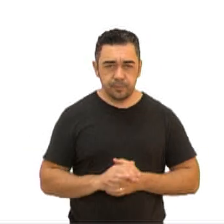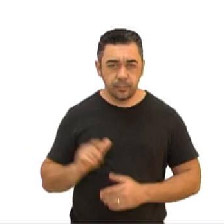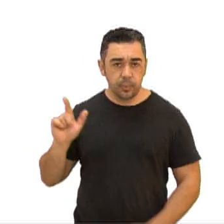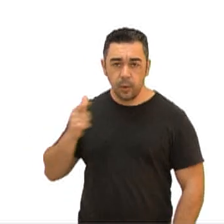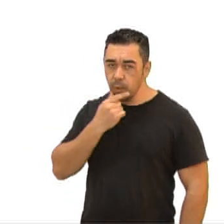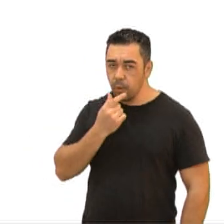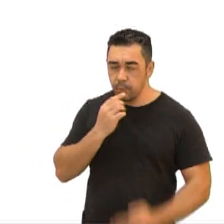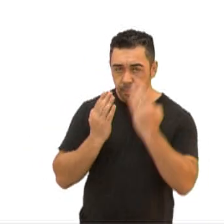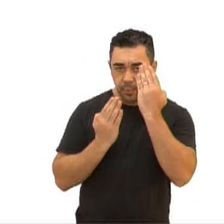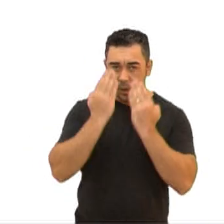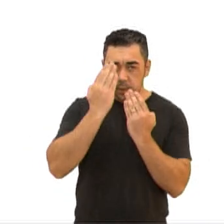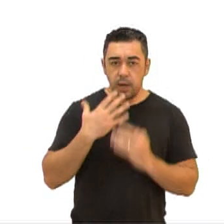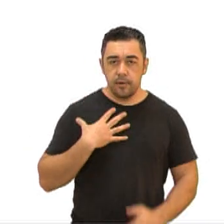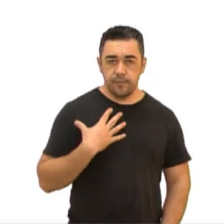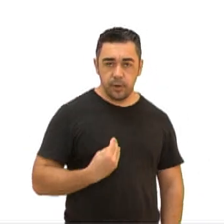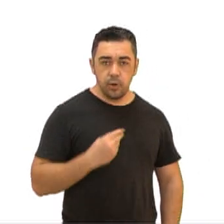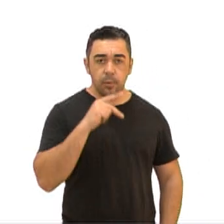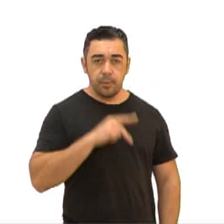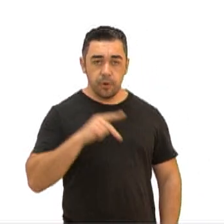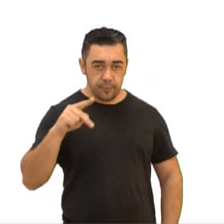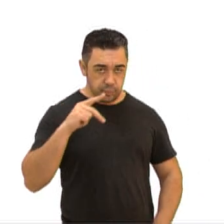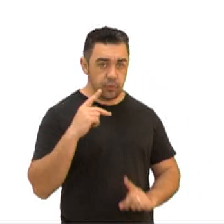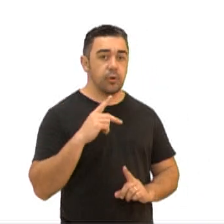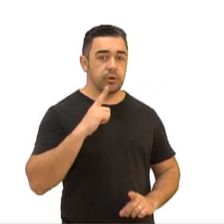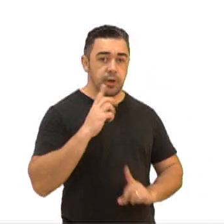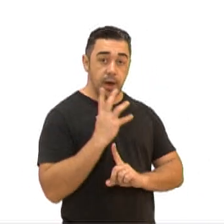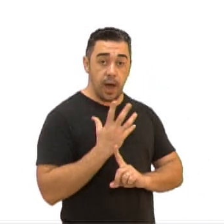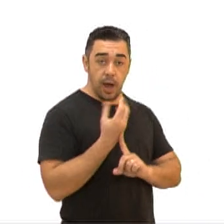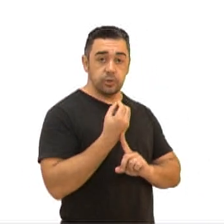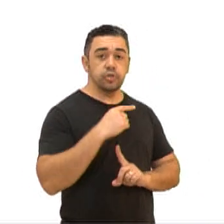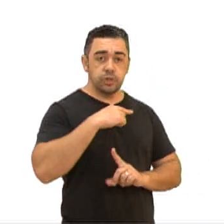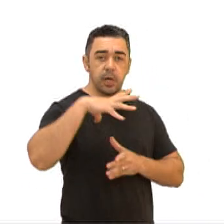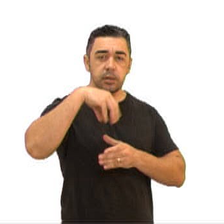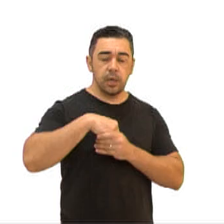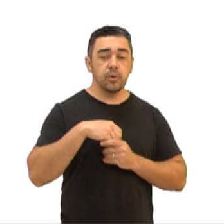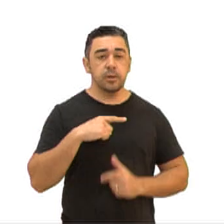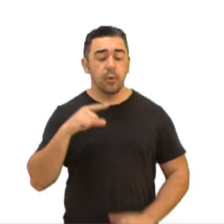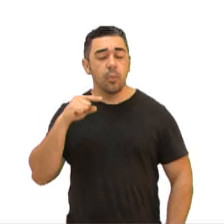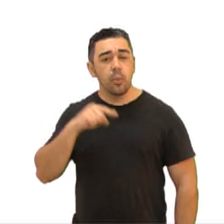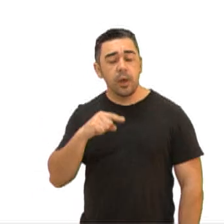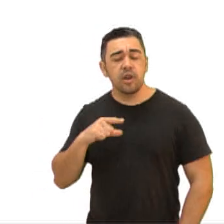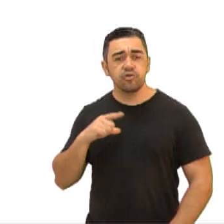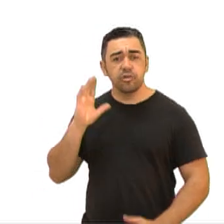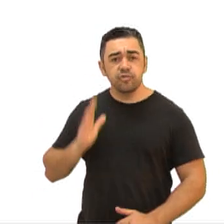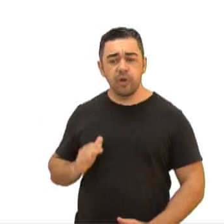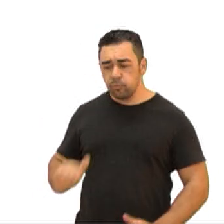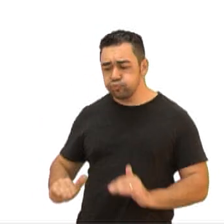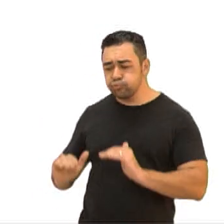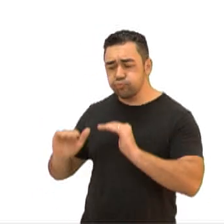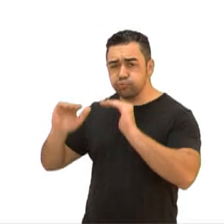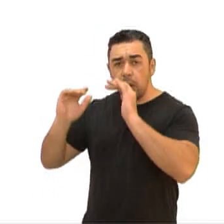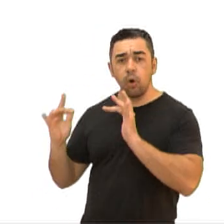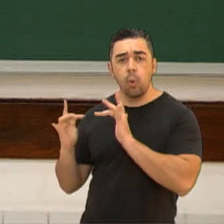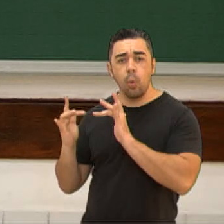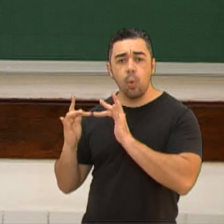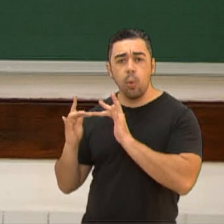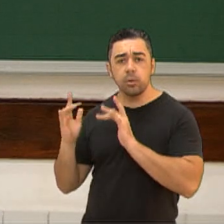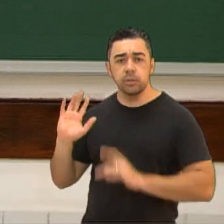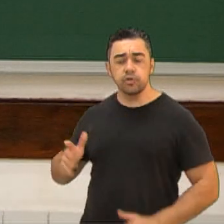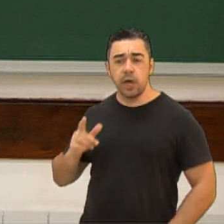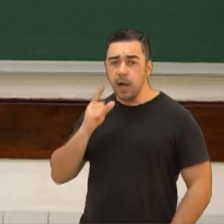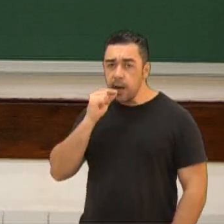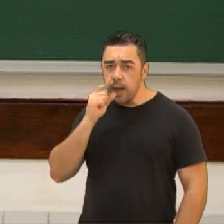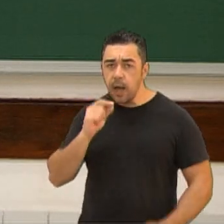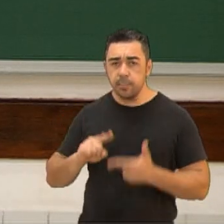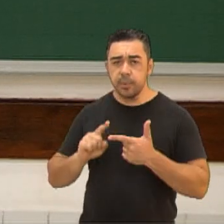um professor de arte que tinha um ateliê e ele teve muito contato com a arte, com os pincéis, com os lápis, e ele aprendeu a